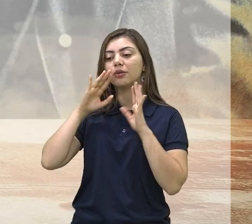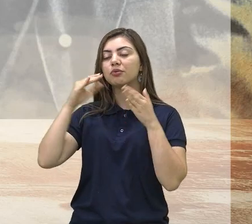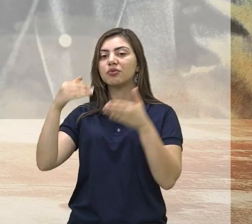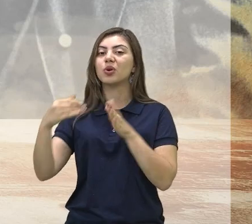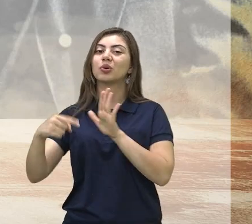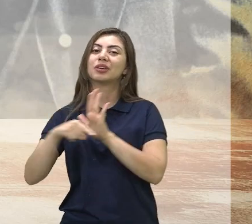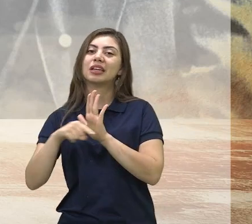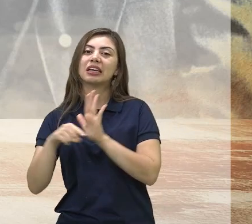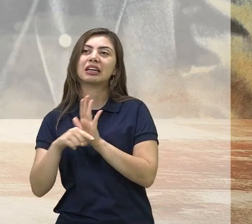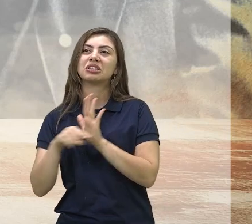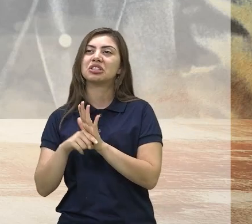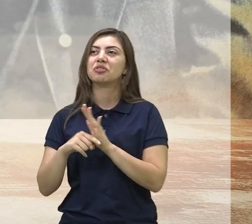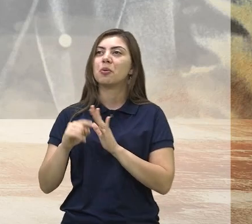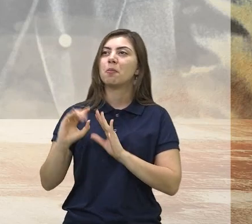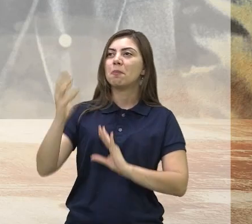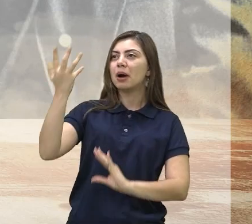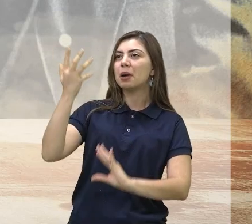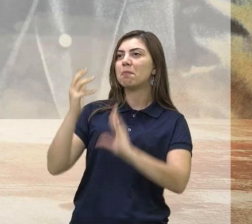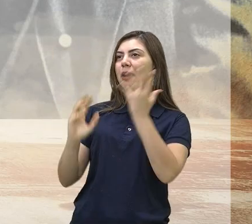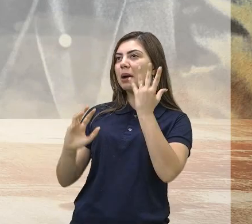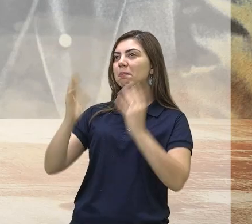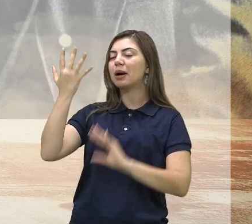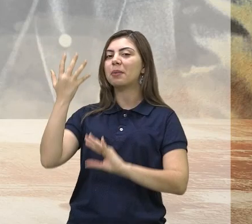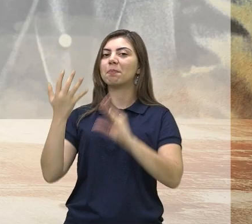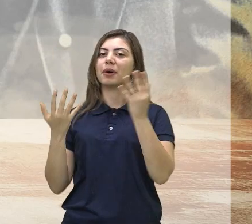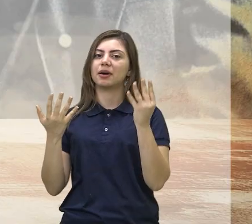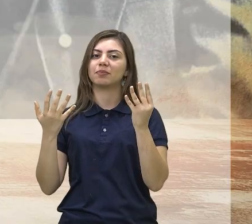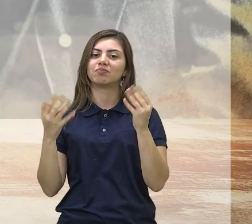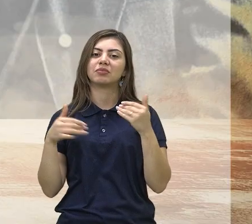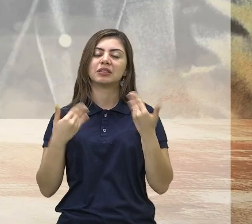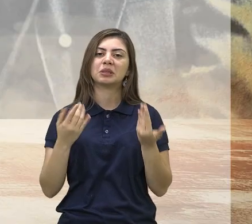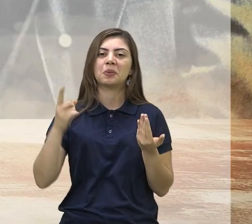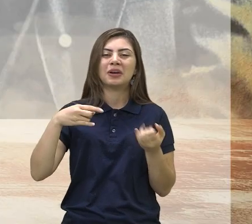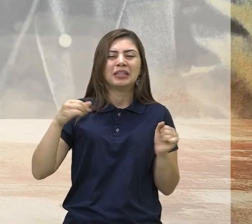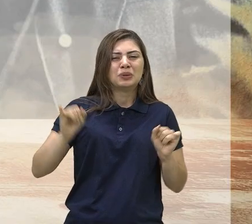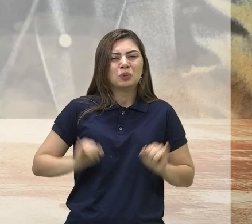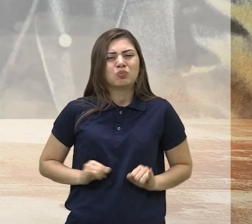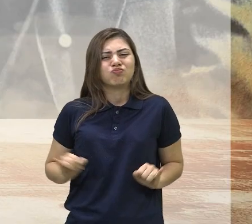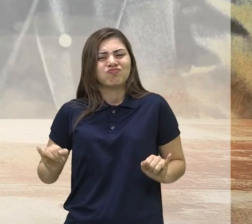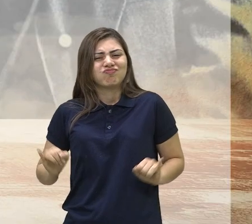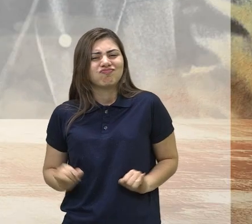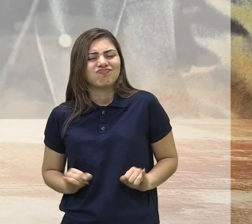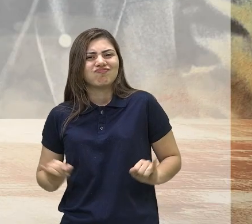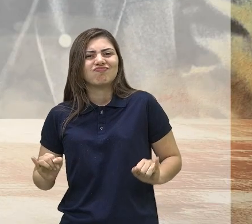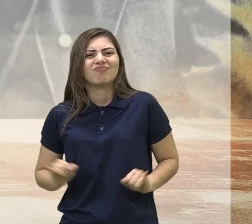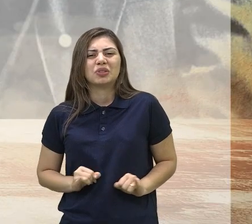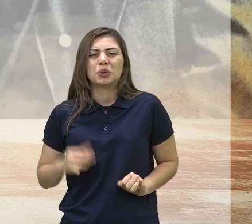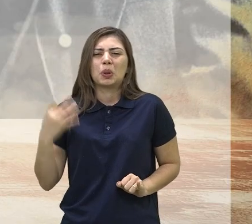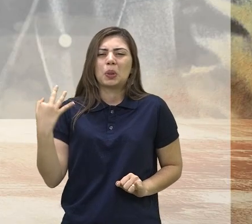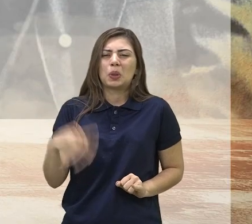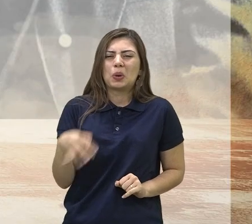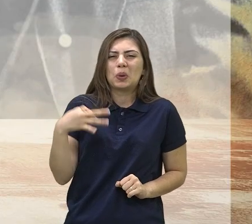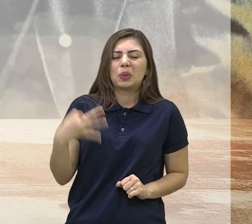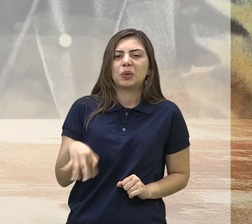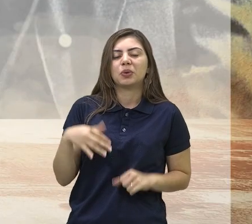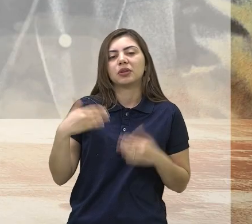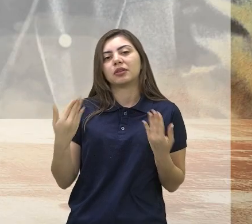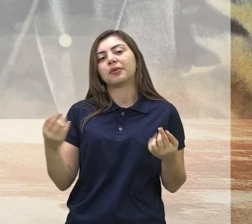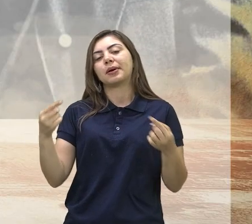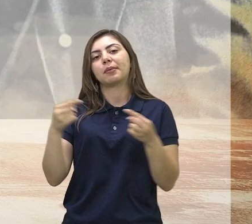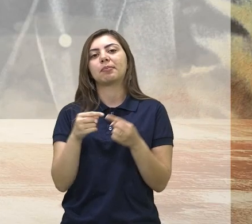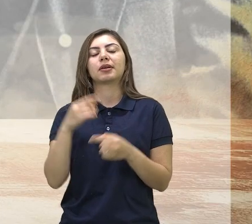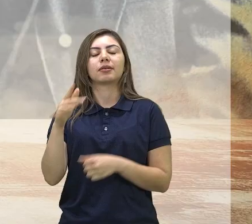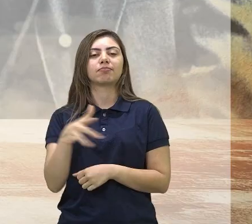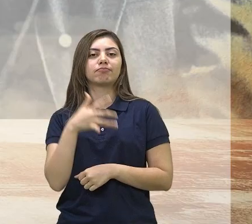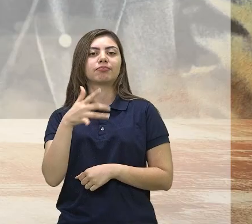sombrio, mórbido, né? Então, é a dor intensa, então por isso que é ultra romântico. Nós